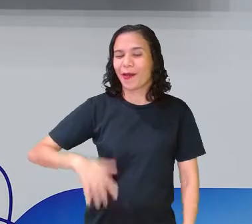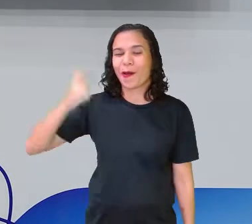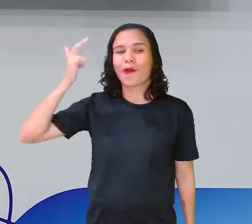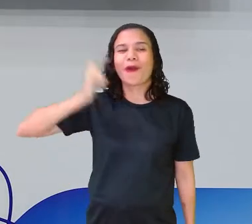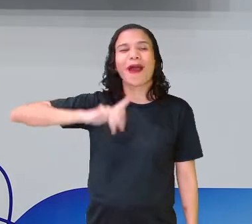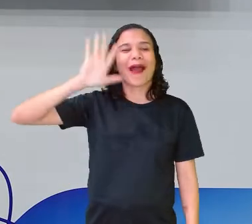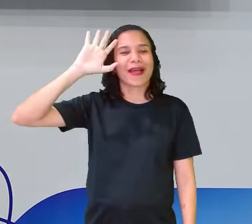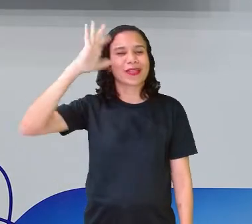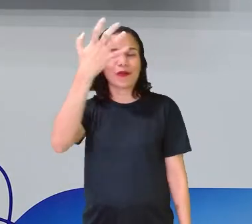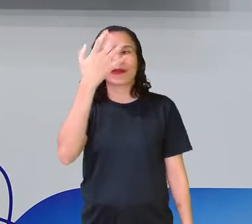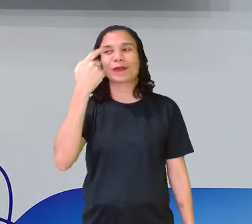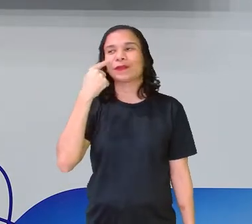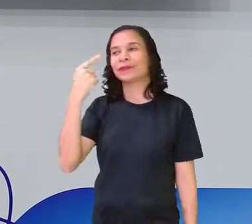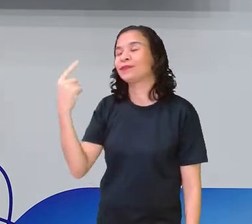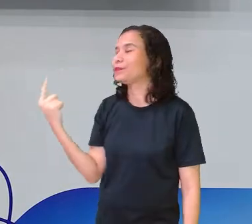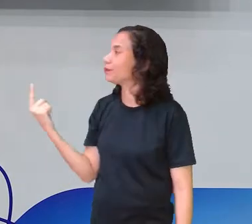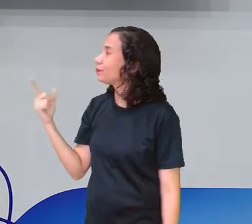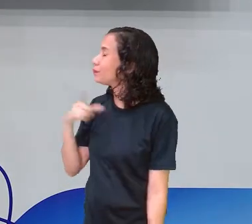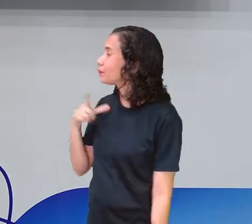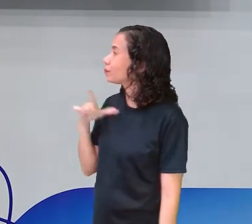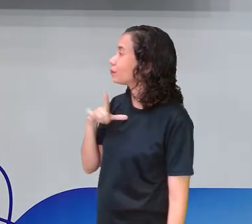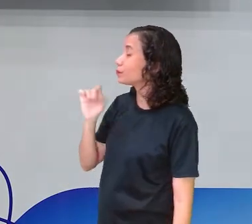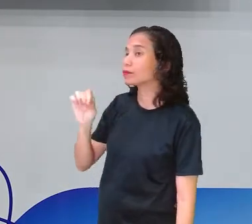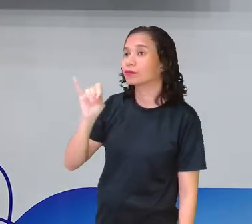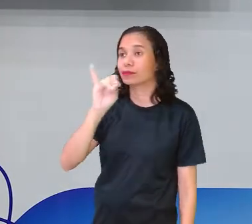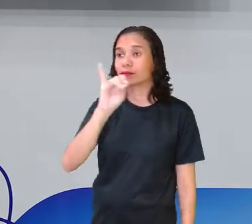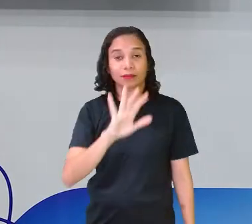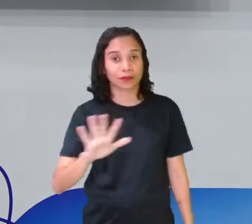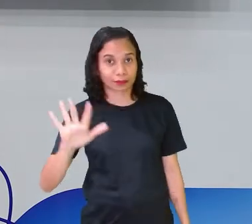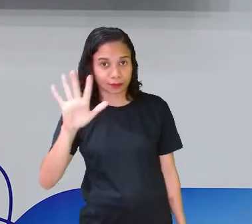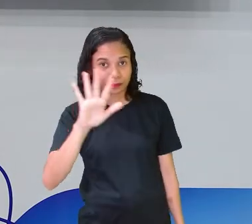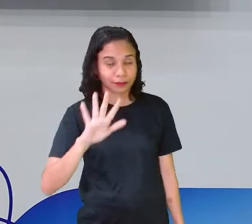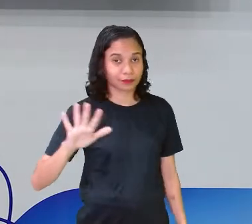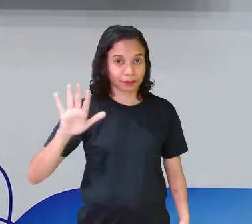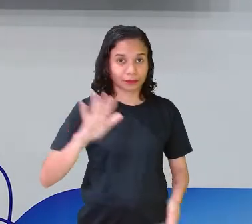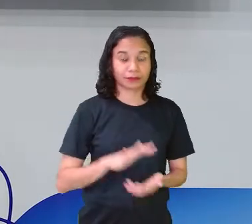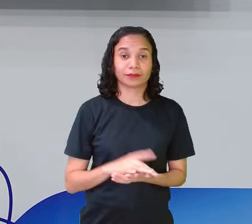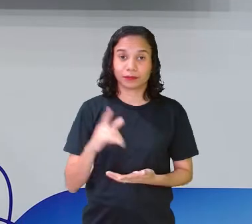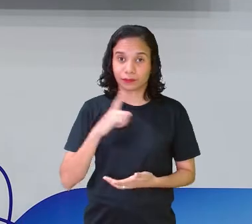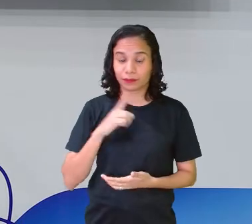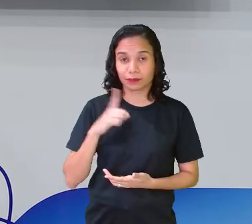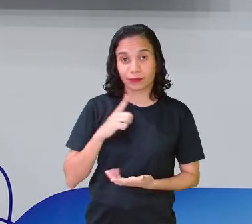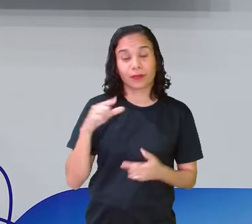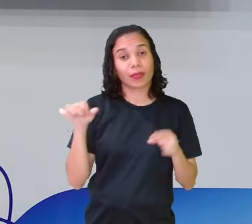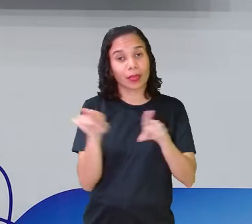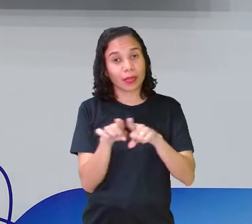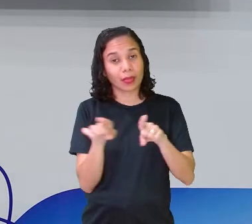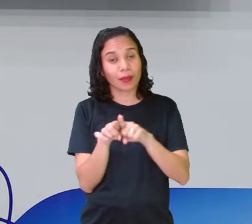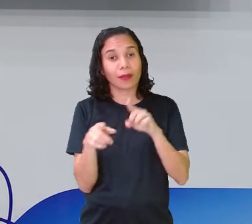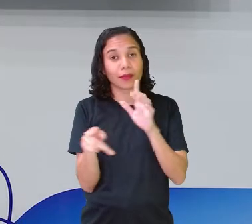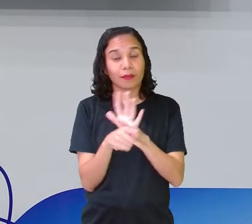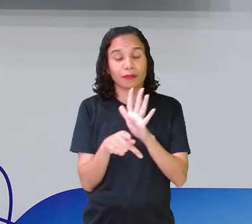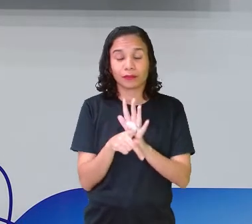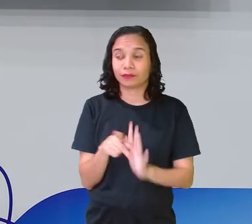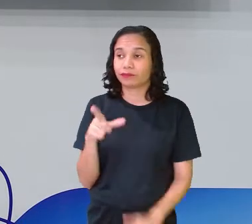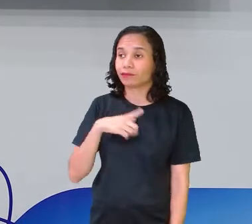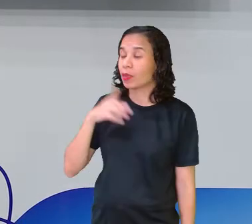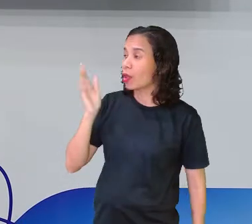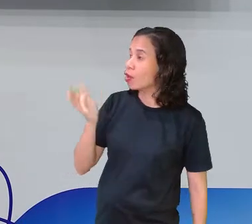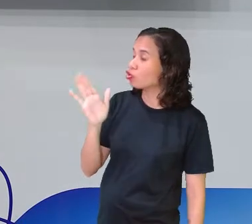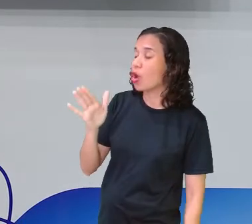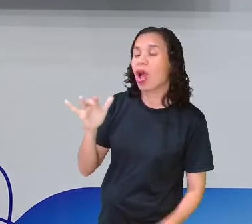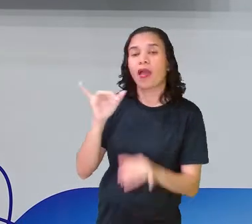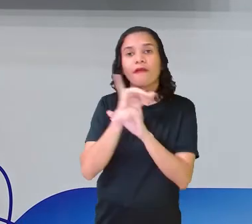em resolver. Aqui eu tenho, algumas figuras. Tenho algumas figuras aqui. Já tem